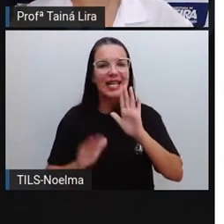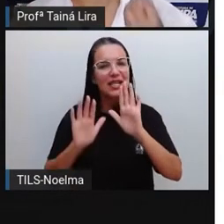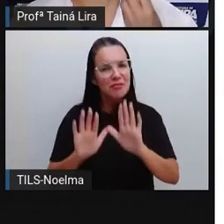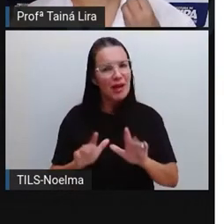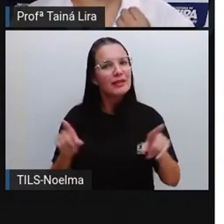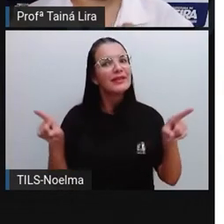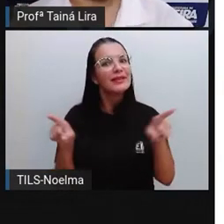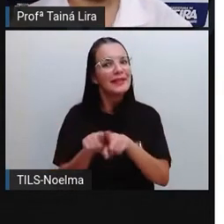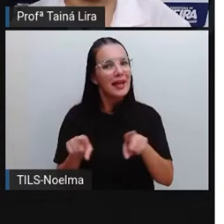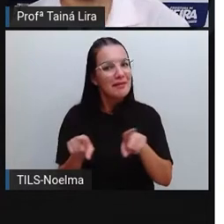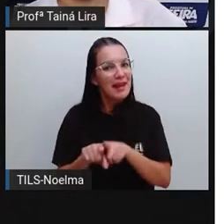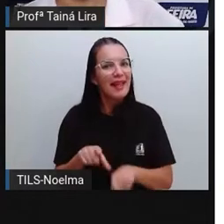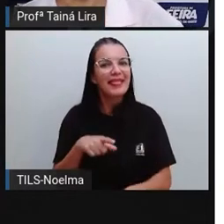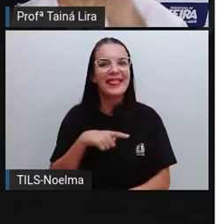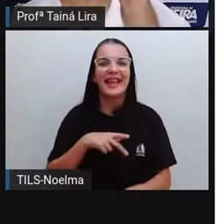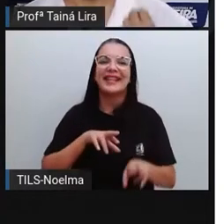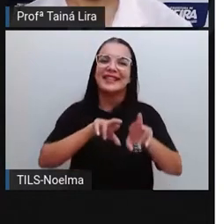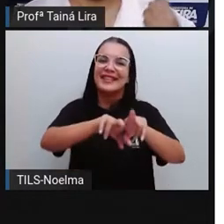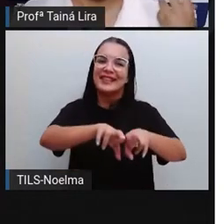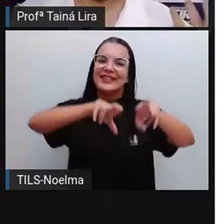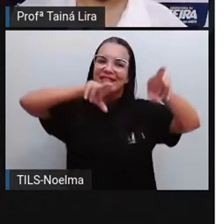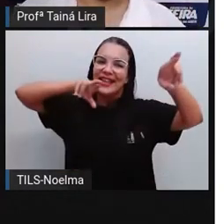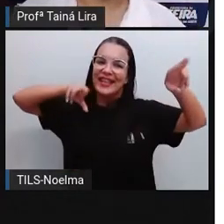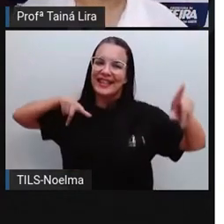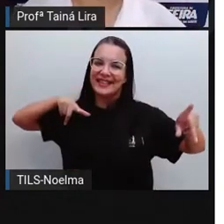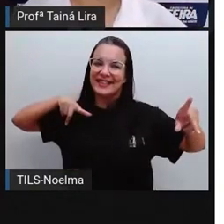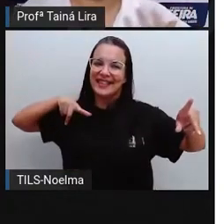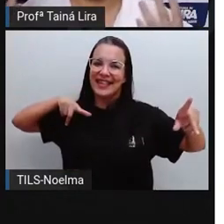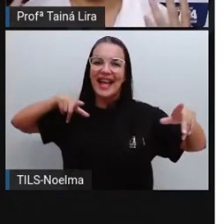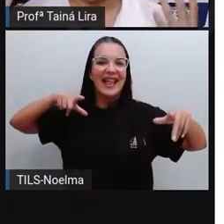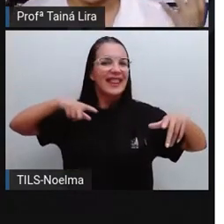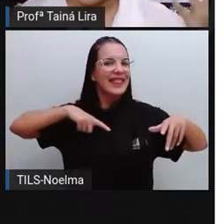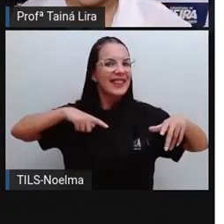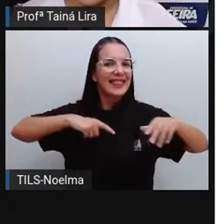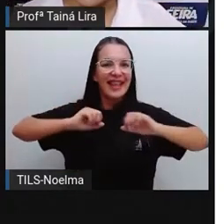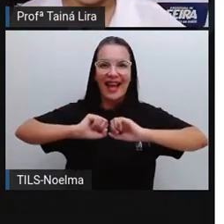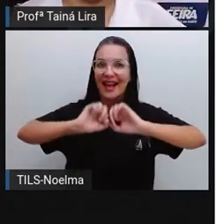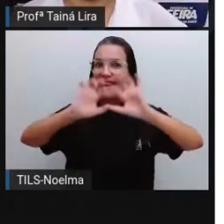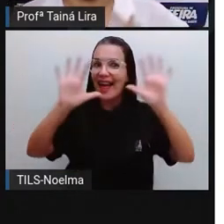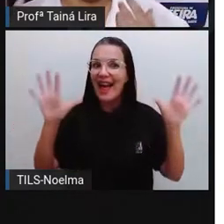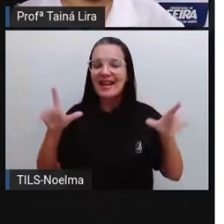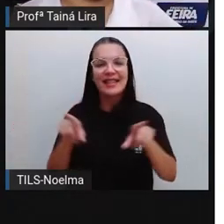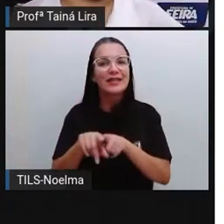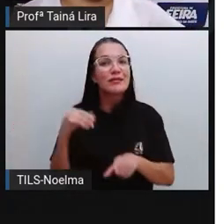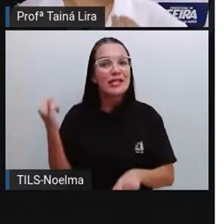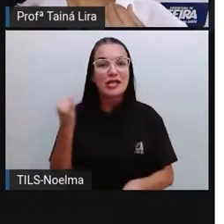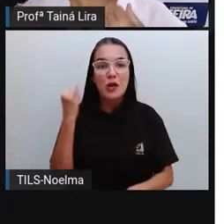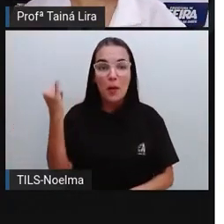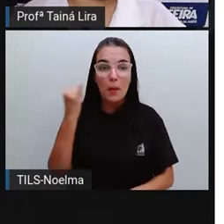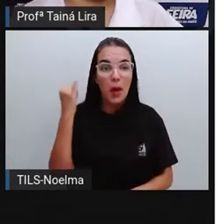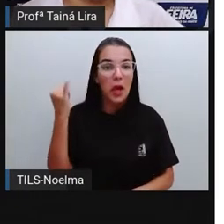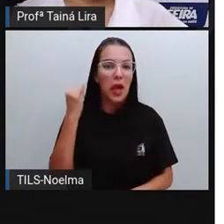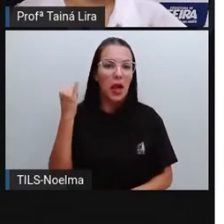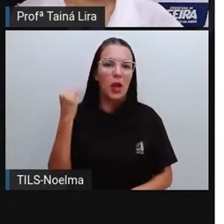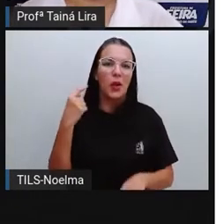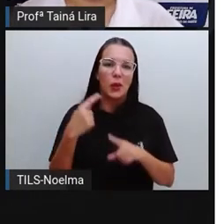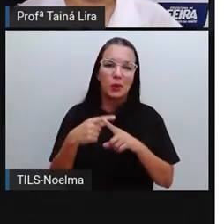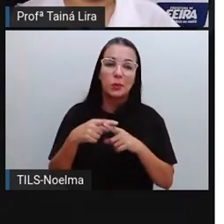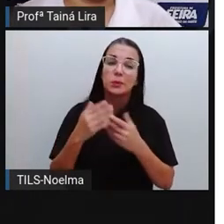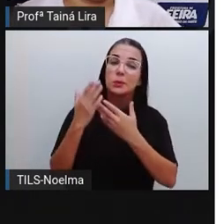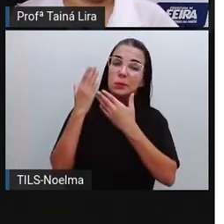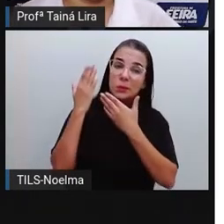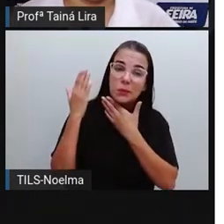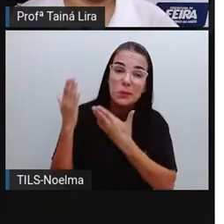também temos, né, várias diferenças, e elas são muito importantes. Por quê? Porque são elas que